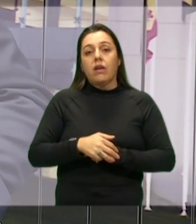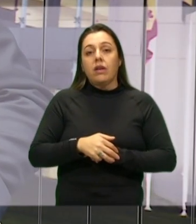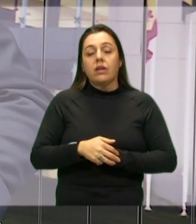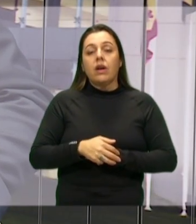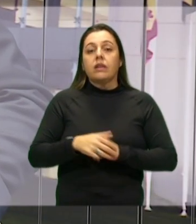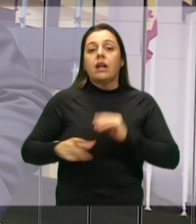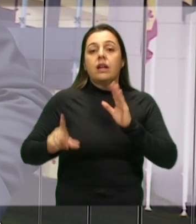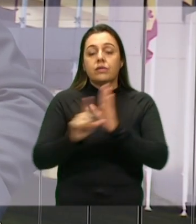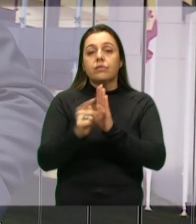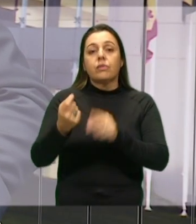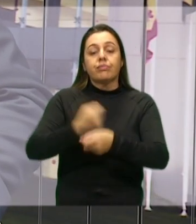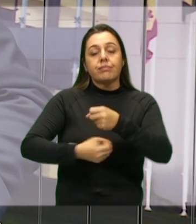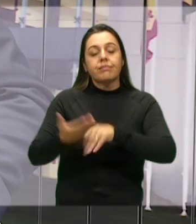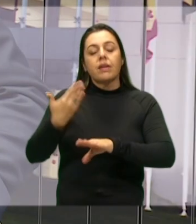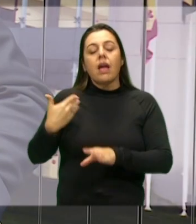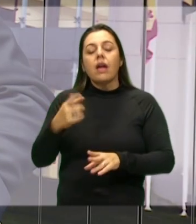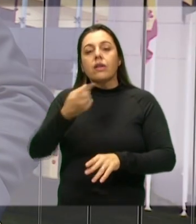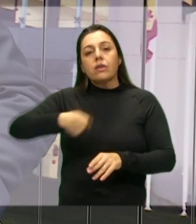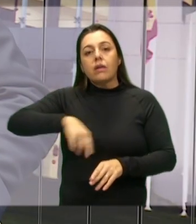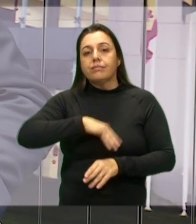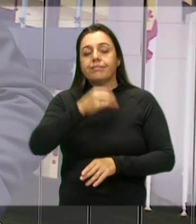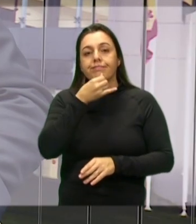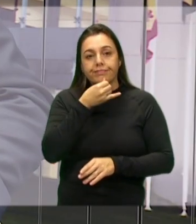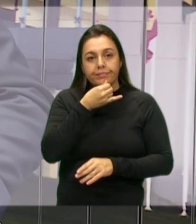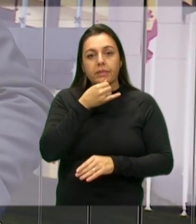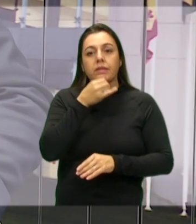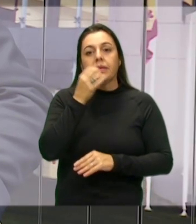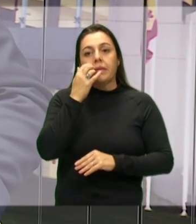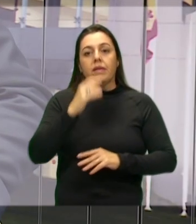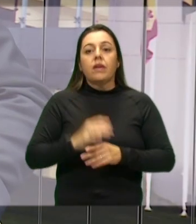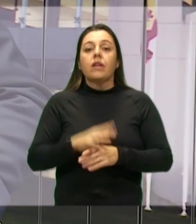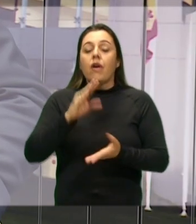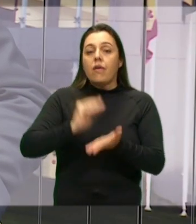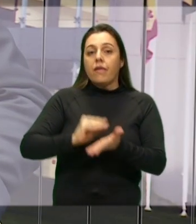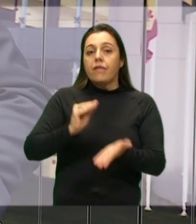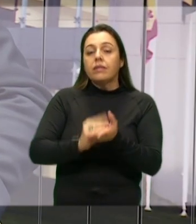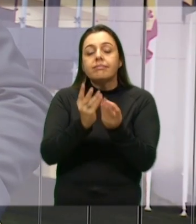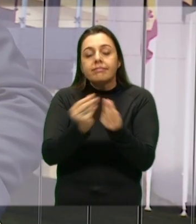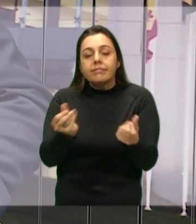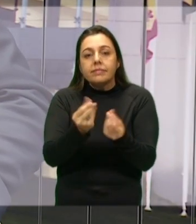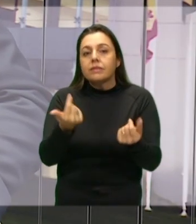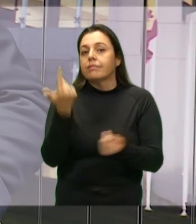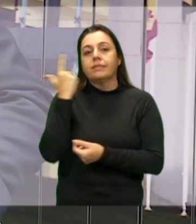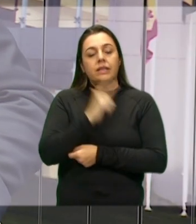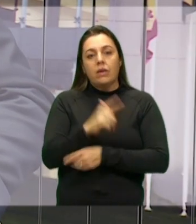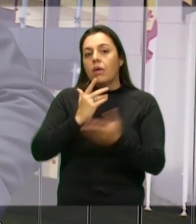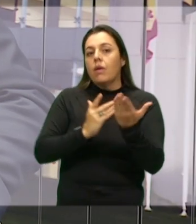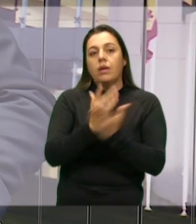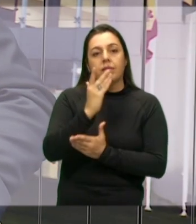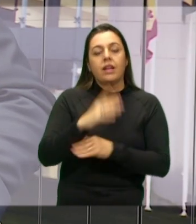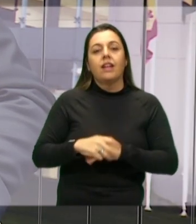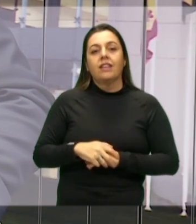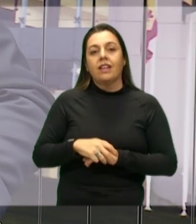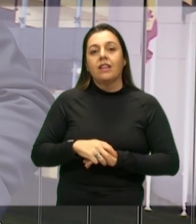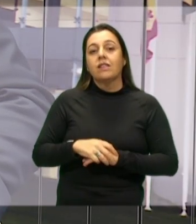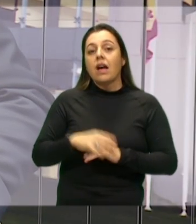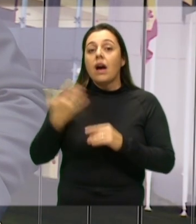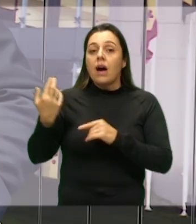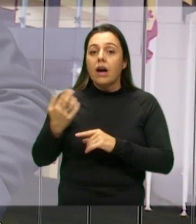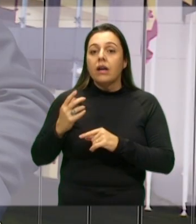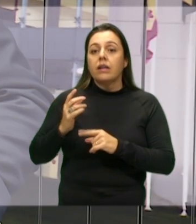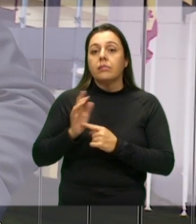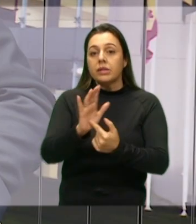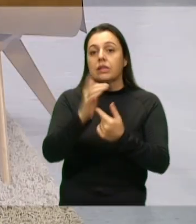na legislatura anterior e a gente, infelizmente, foi derrubado pela falta de sensibilidade, a gente não conseguiu aprovar ele e a gente está reapresentando